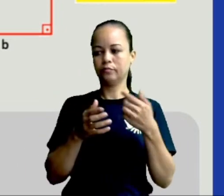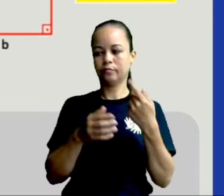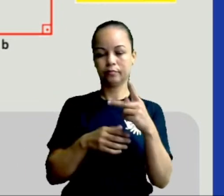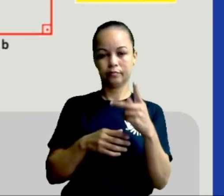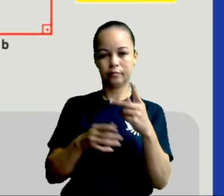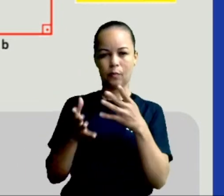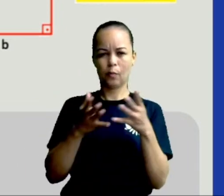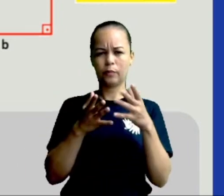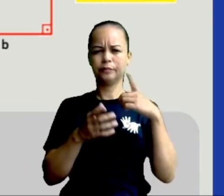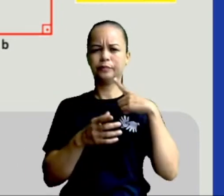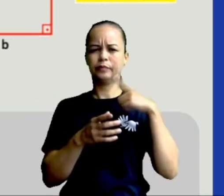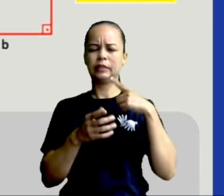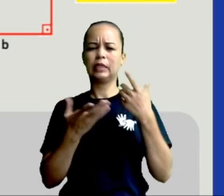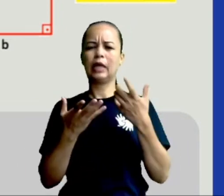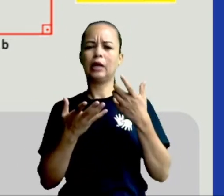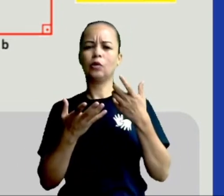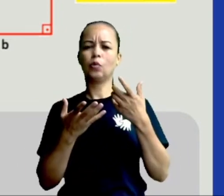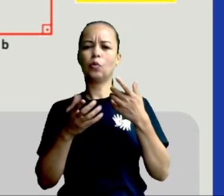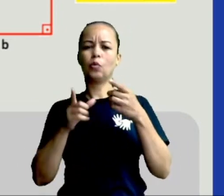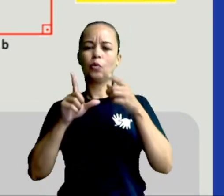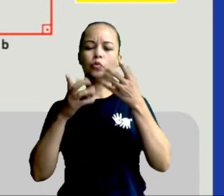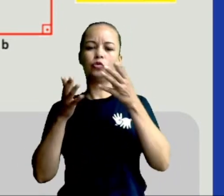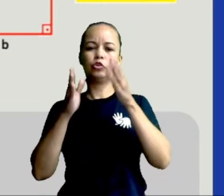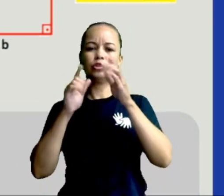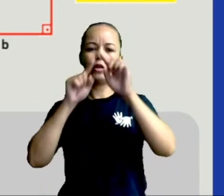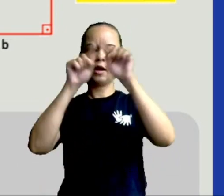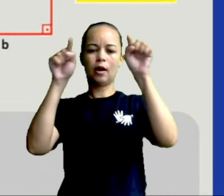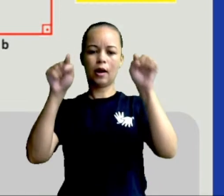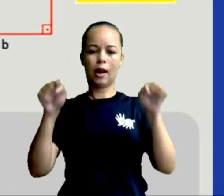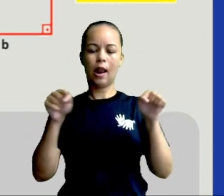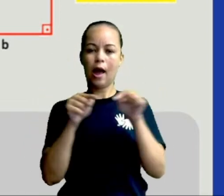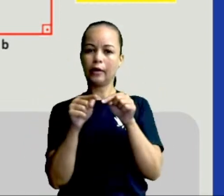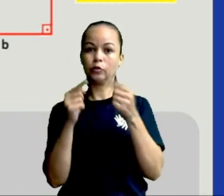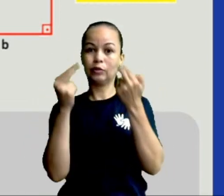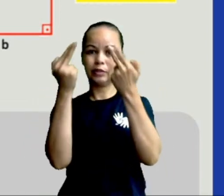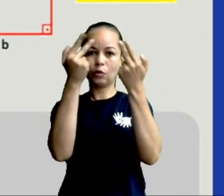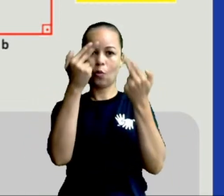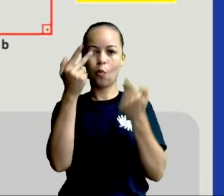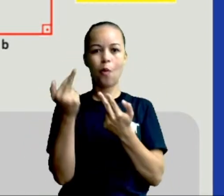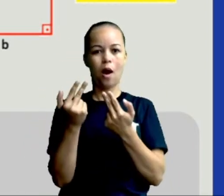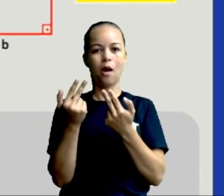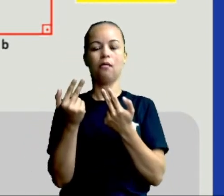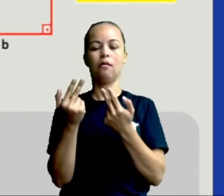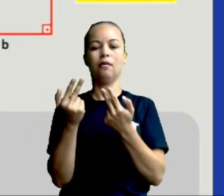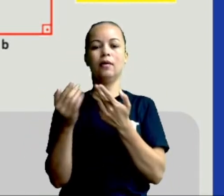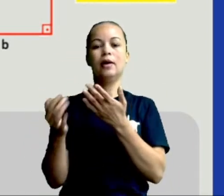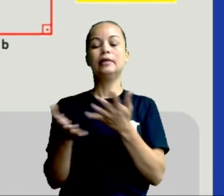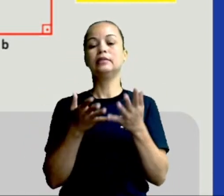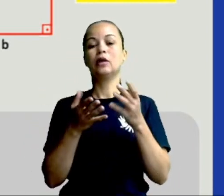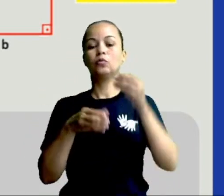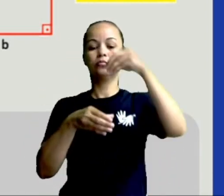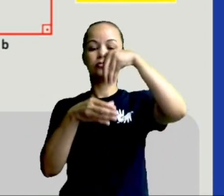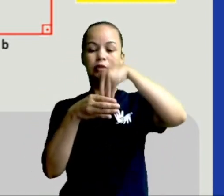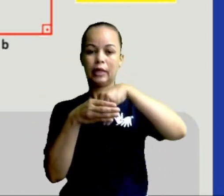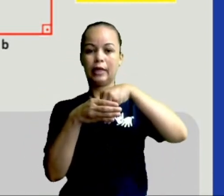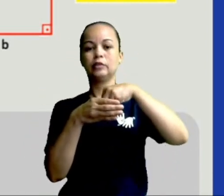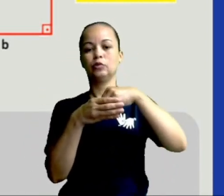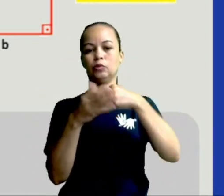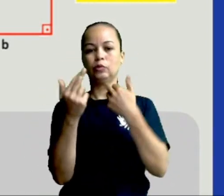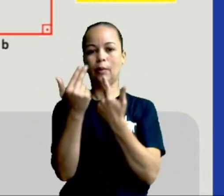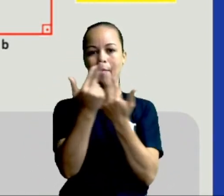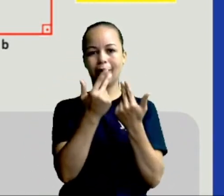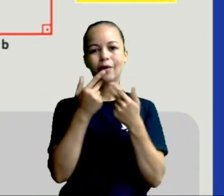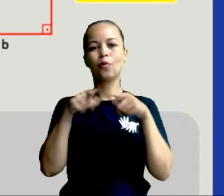os lados congruentes porque tem as mesmas medidas, e todos os ângulos internos com a mesma